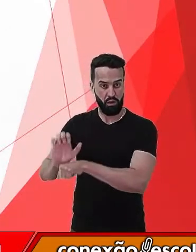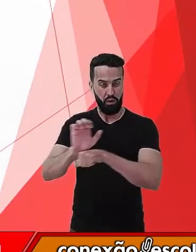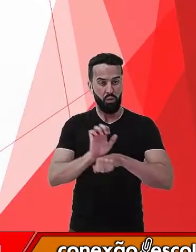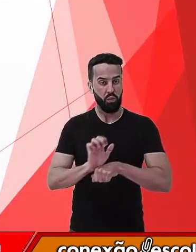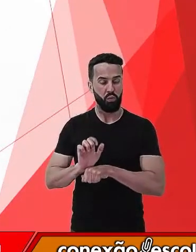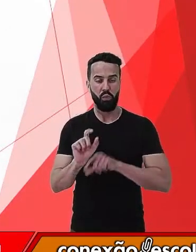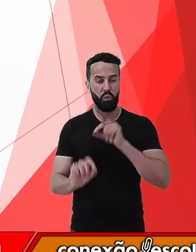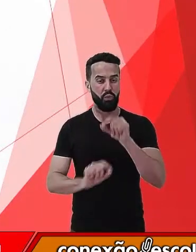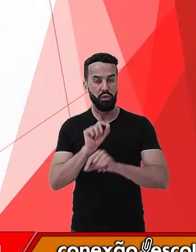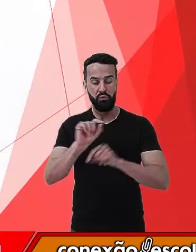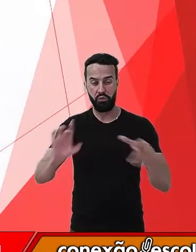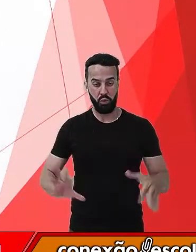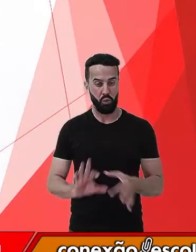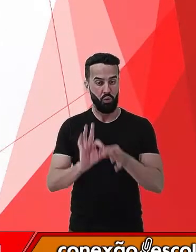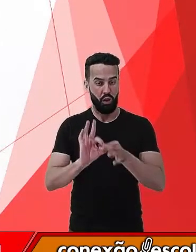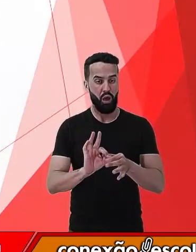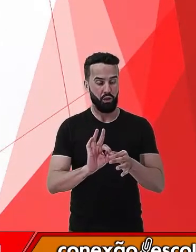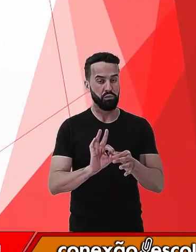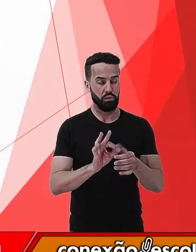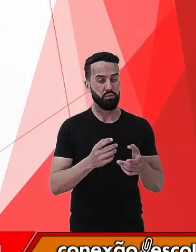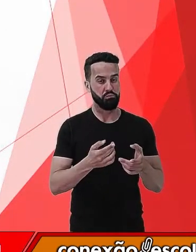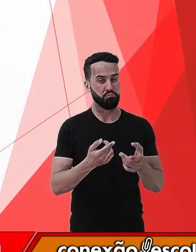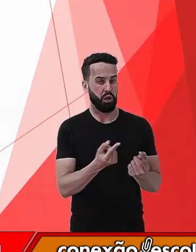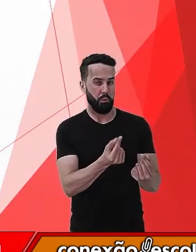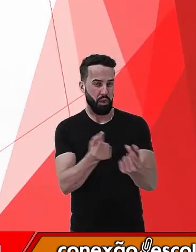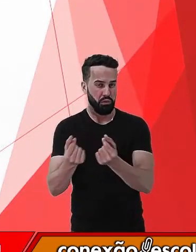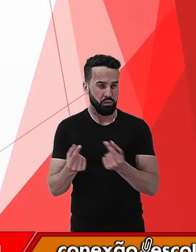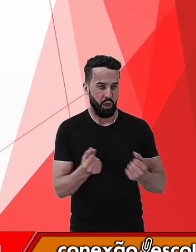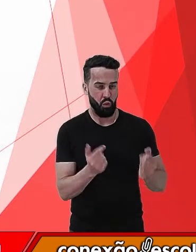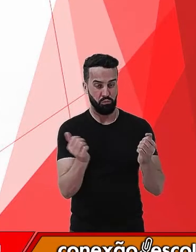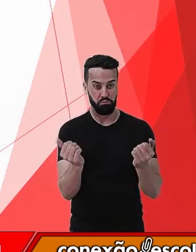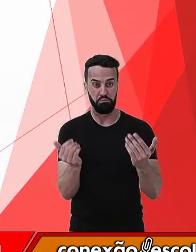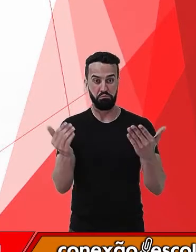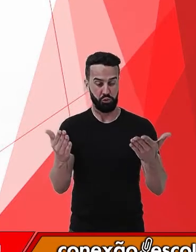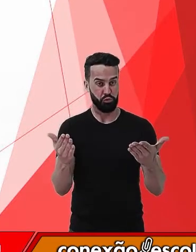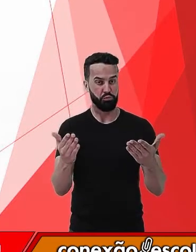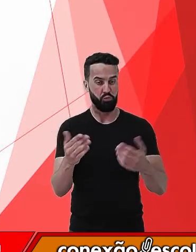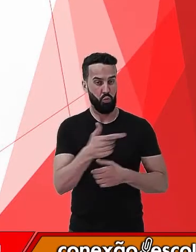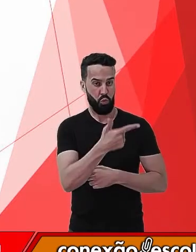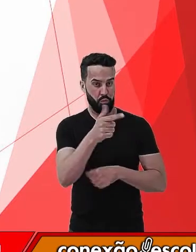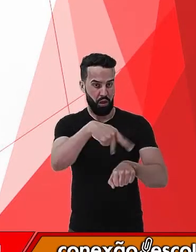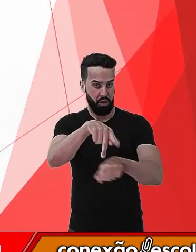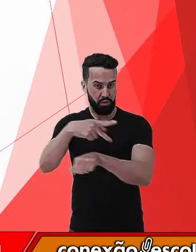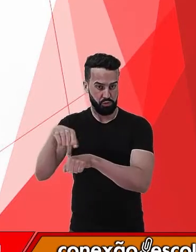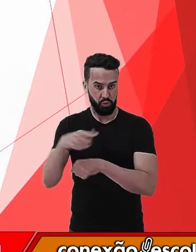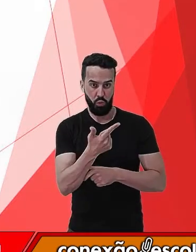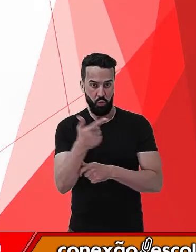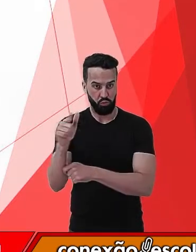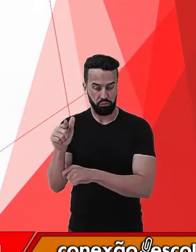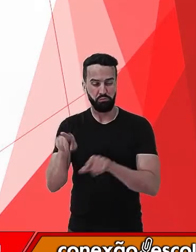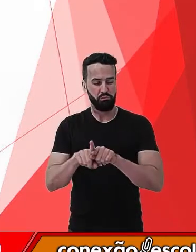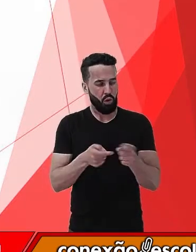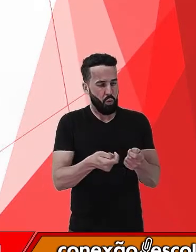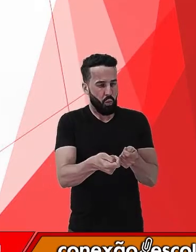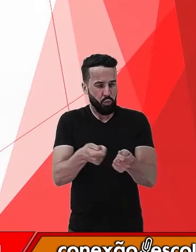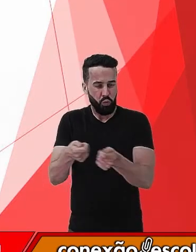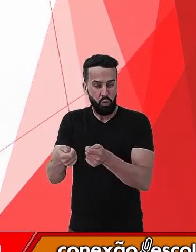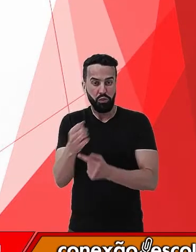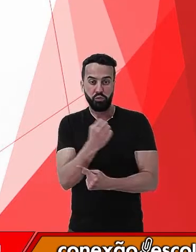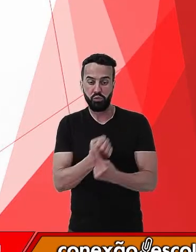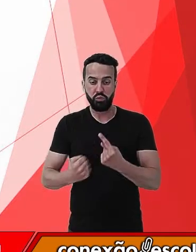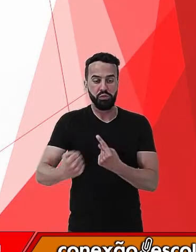atualmente. Além dos fatores que nós já citamos, parte do crescimento chinês também se deu em decorrência de pouco rigor